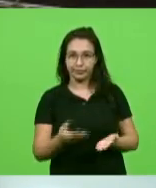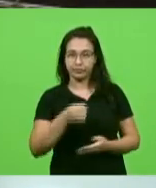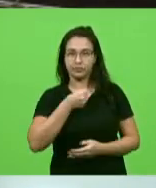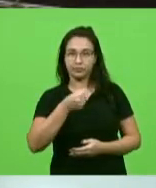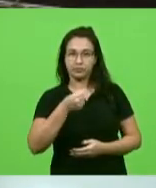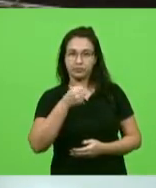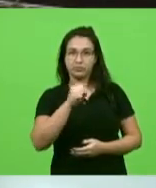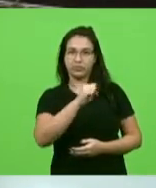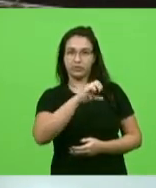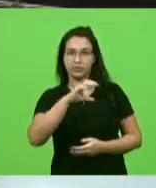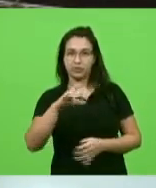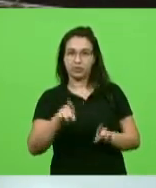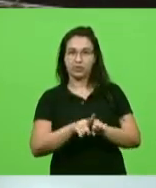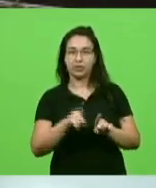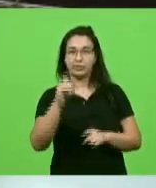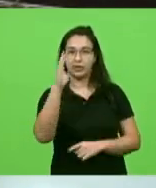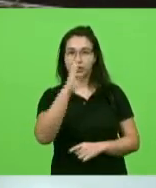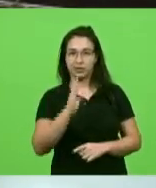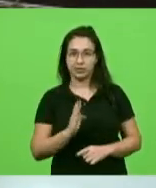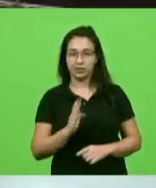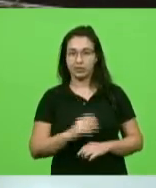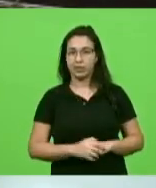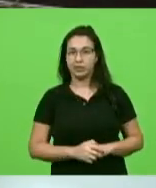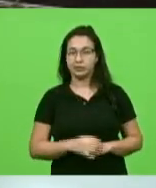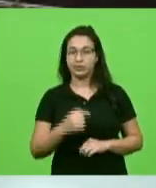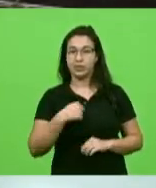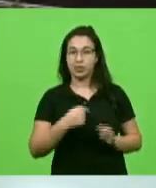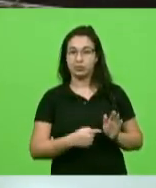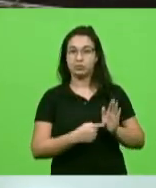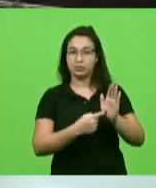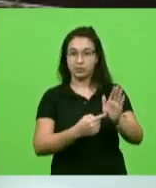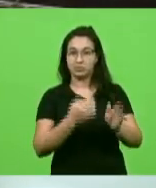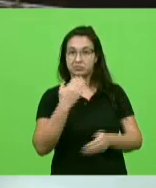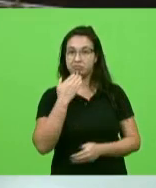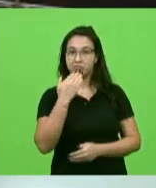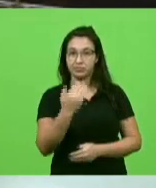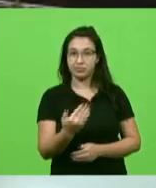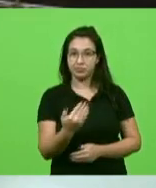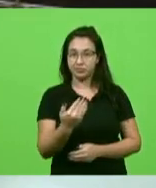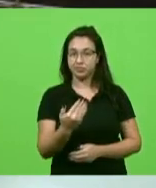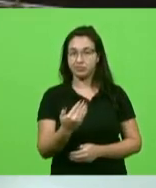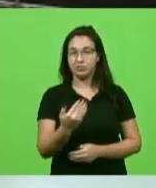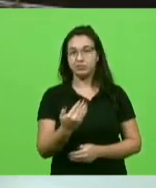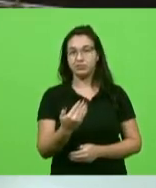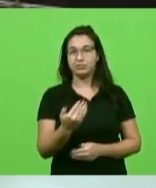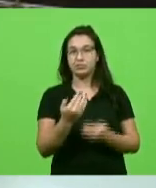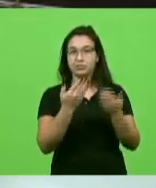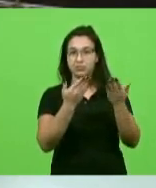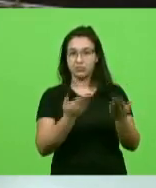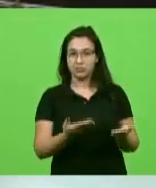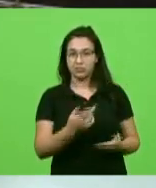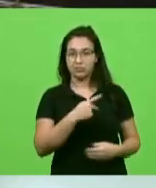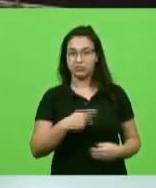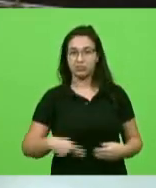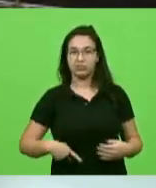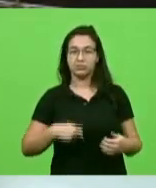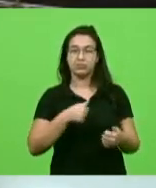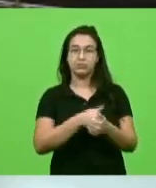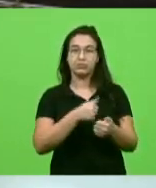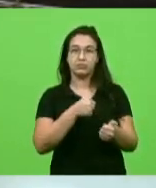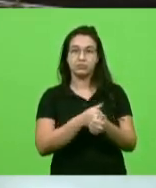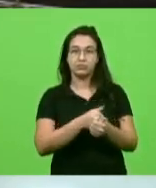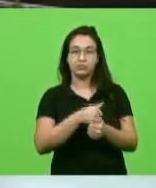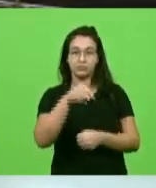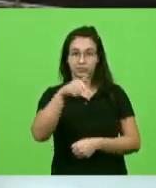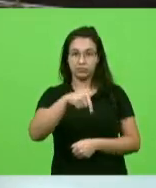local e Nacional eu apresentei um requerimento e ao presidente do Tribunal